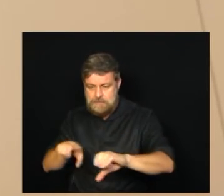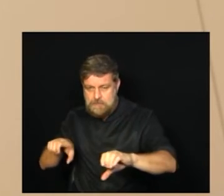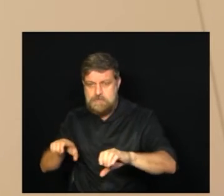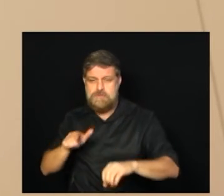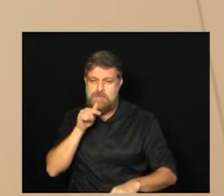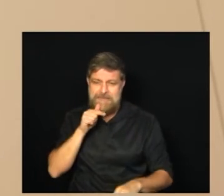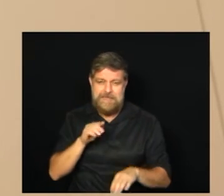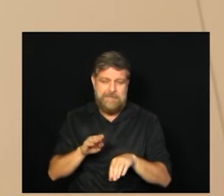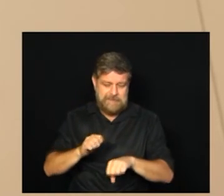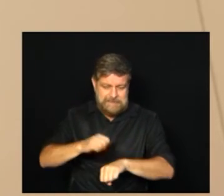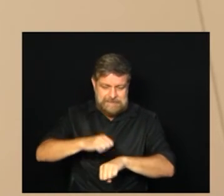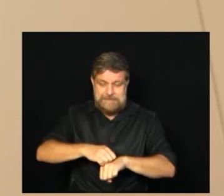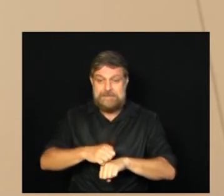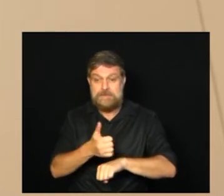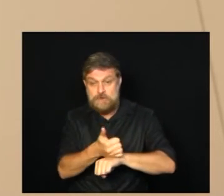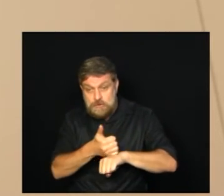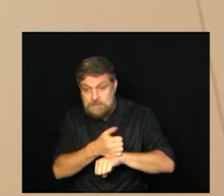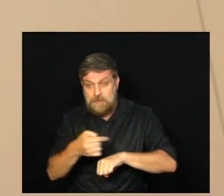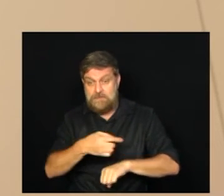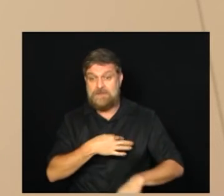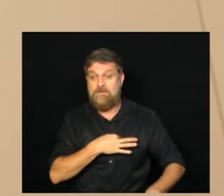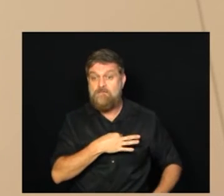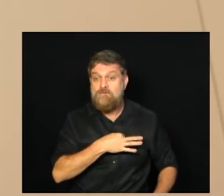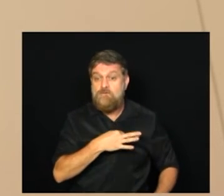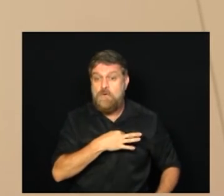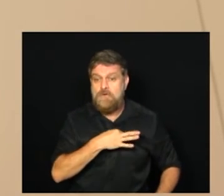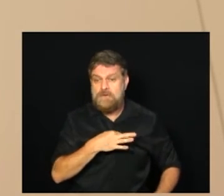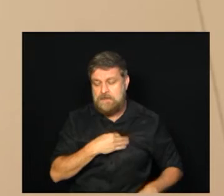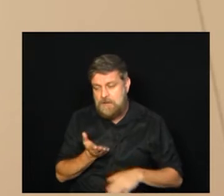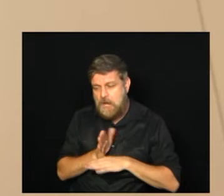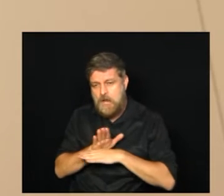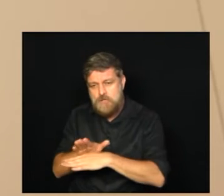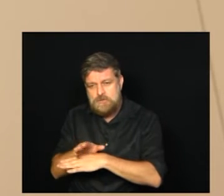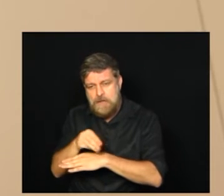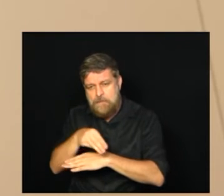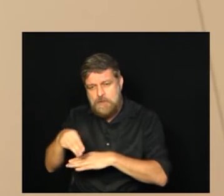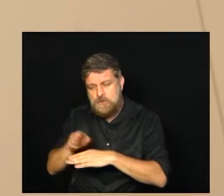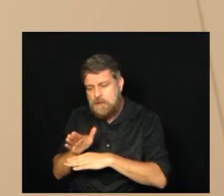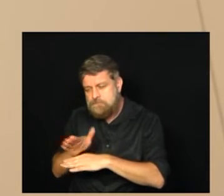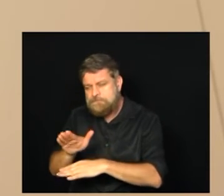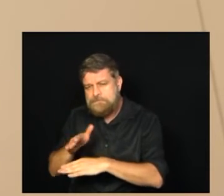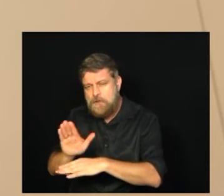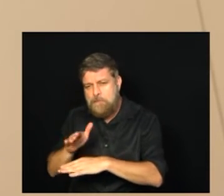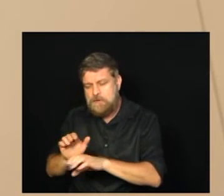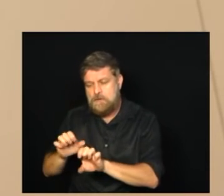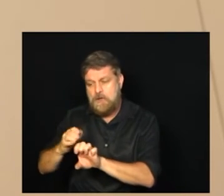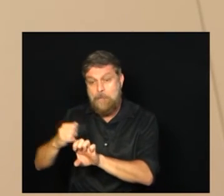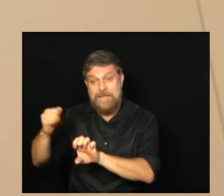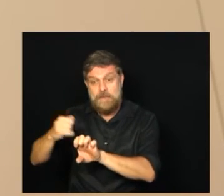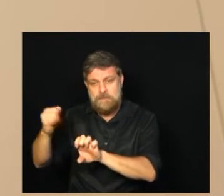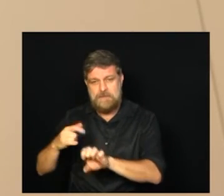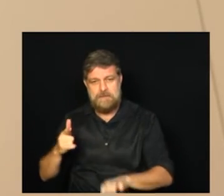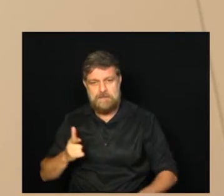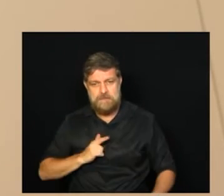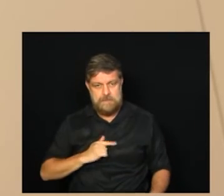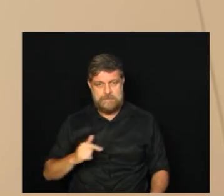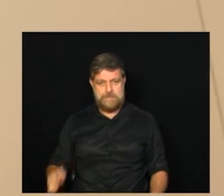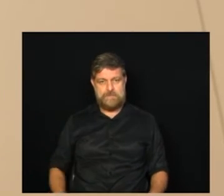hein? Olha só, 1h42, o Lab Habitação, aceleração de negócios, está em busca